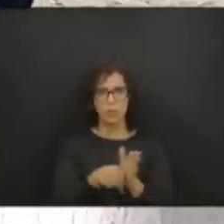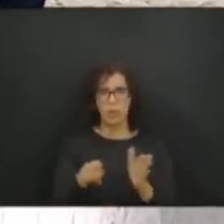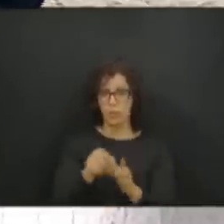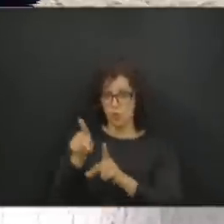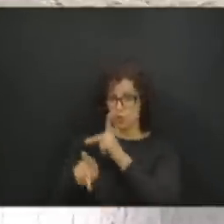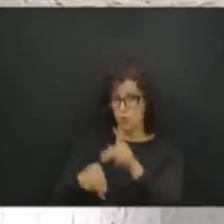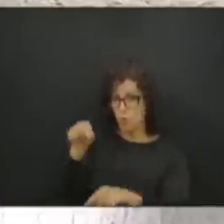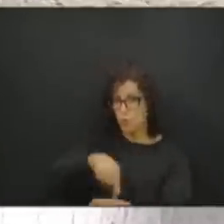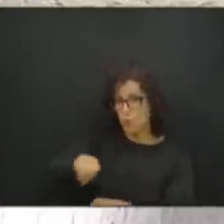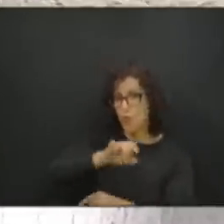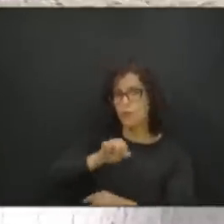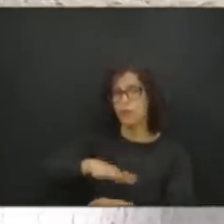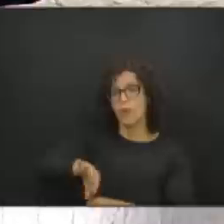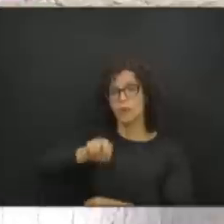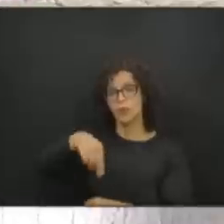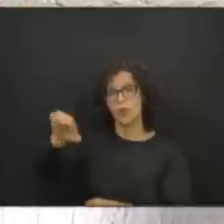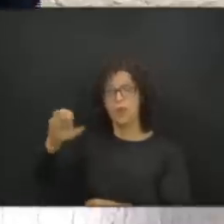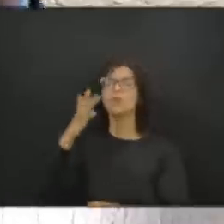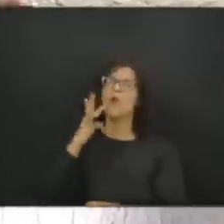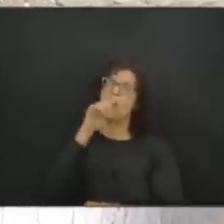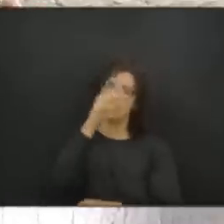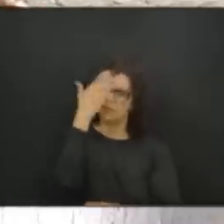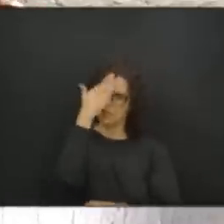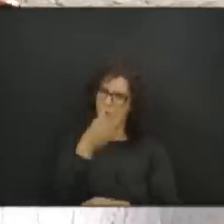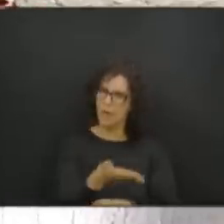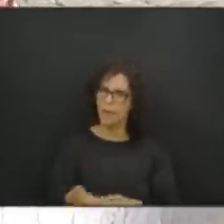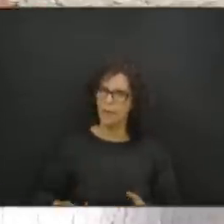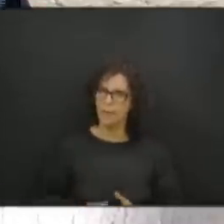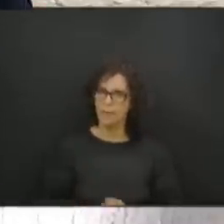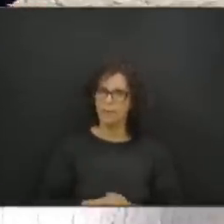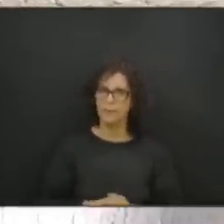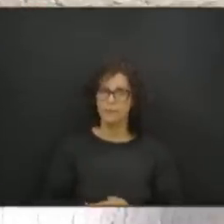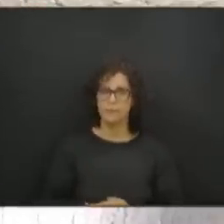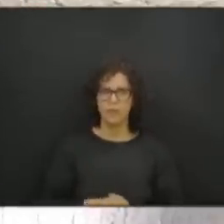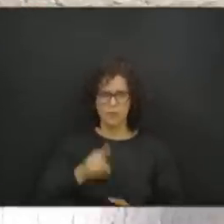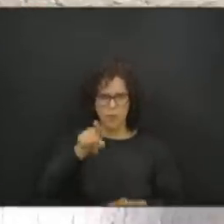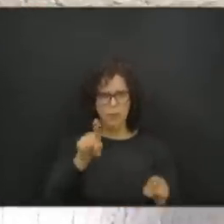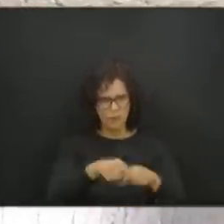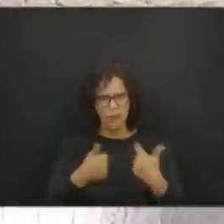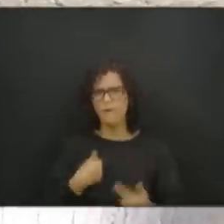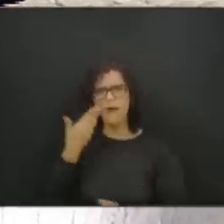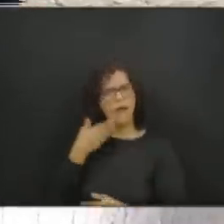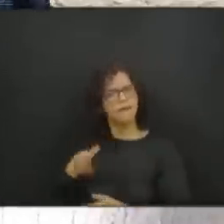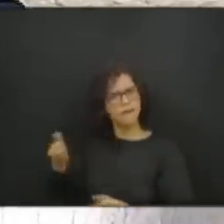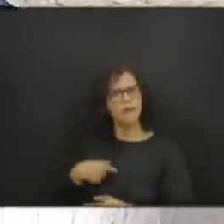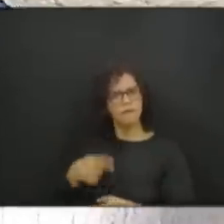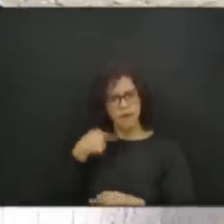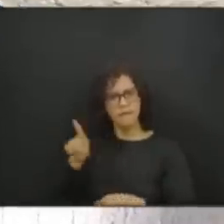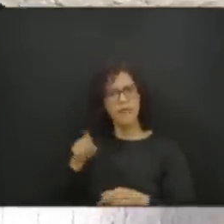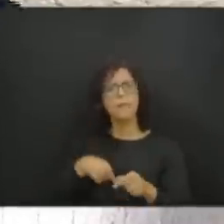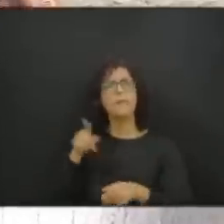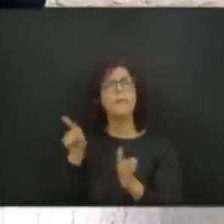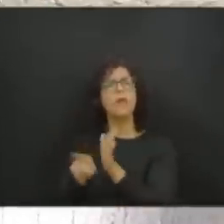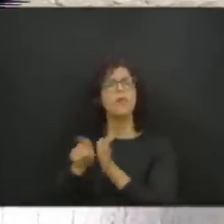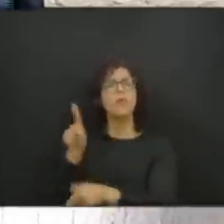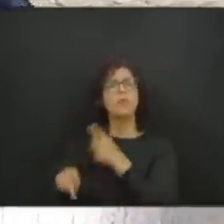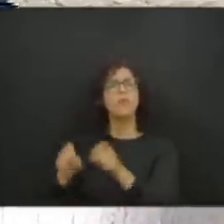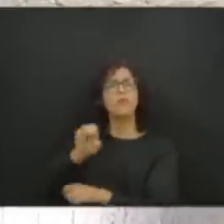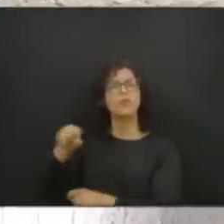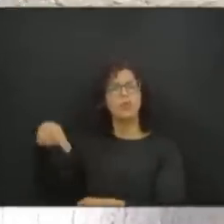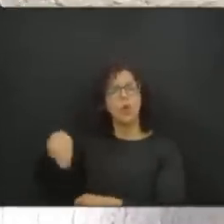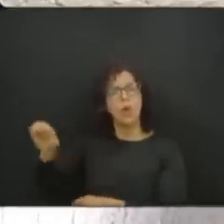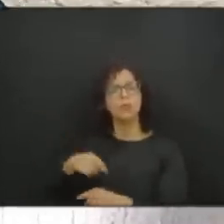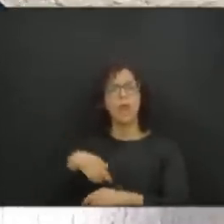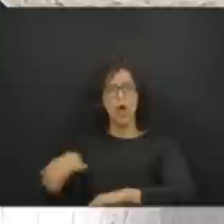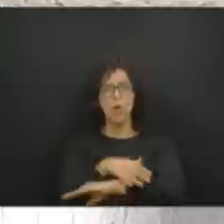aquilo que o povo da região do Noroeste conhece e sabe o passe lá e vai lá e pergunte para o povo do Noroeste